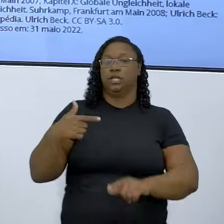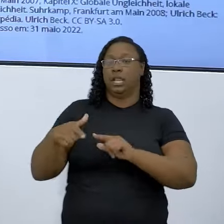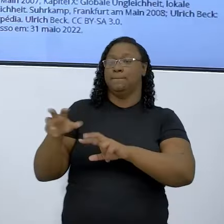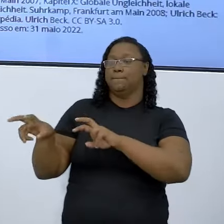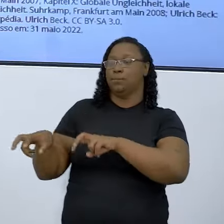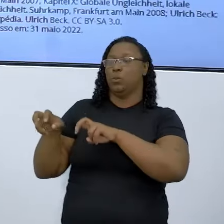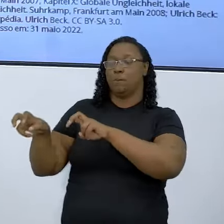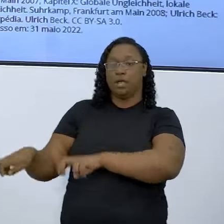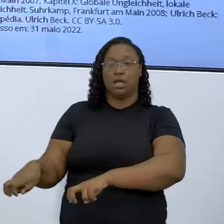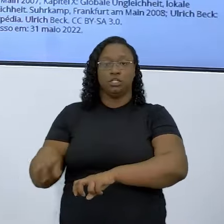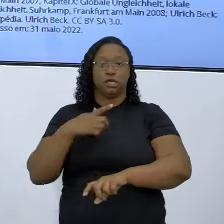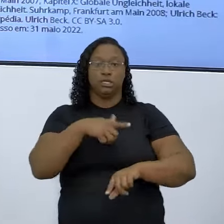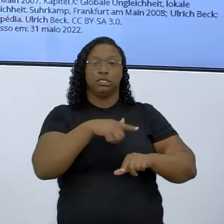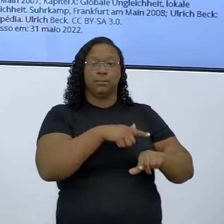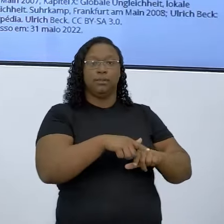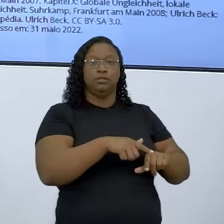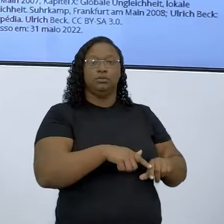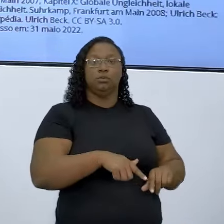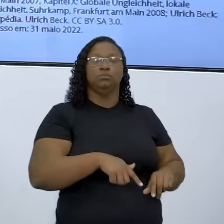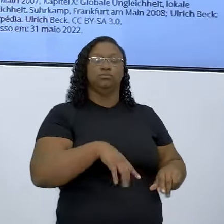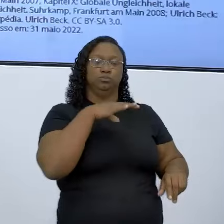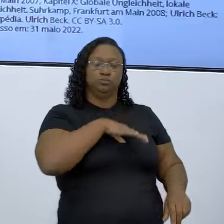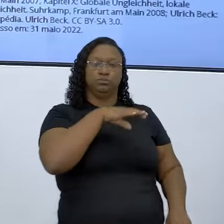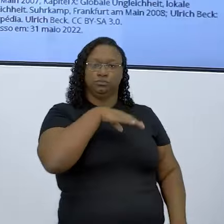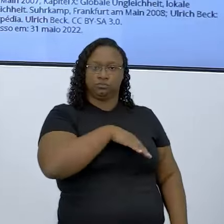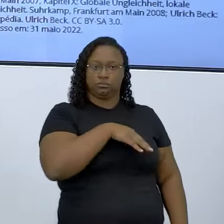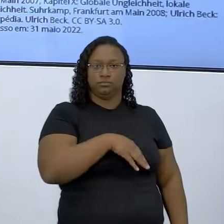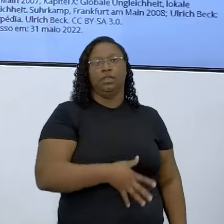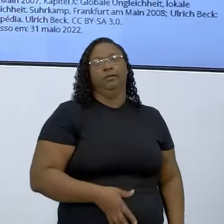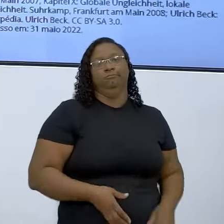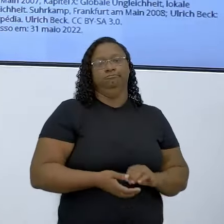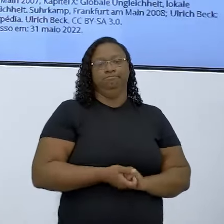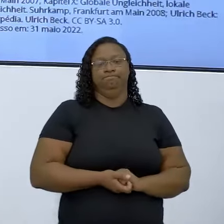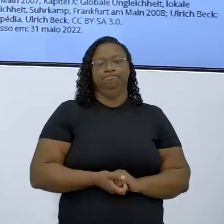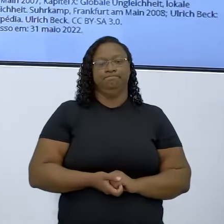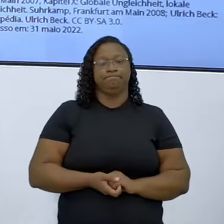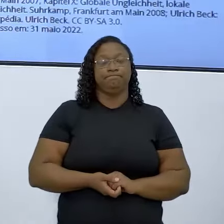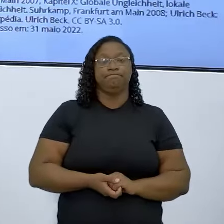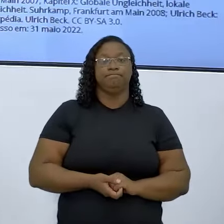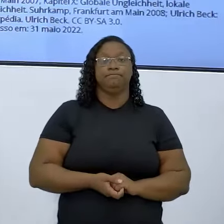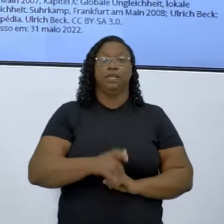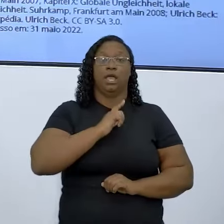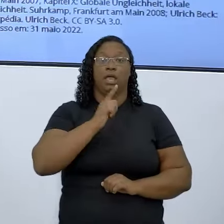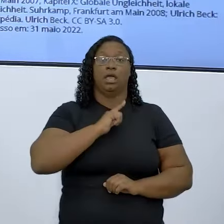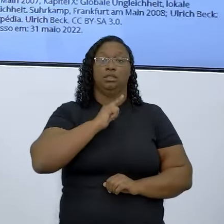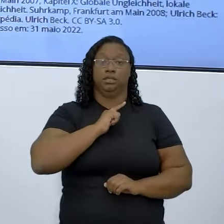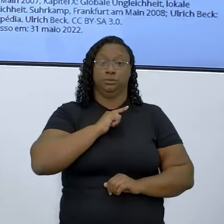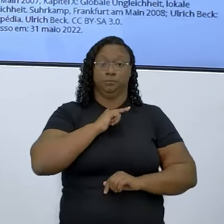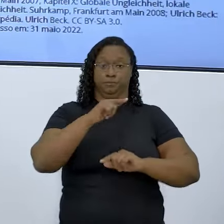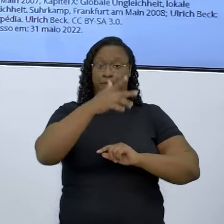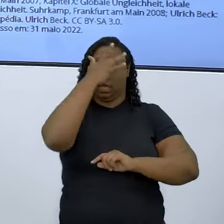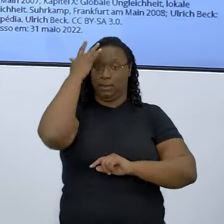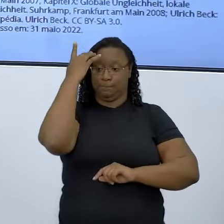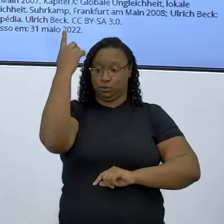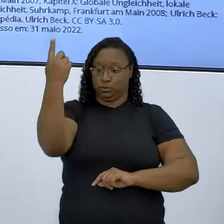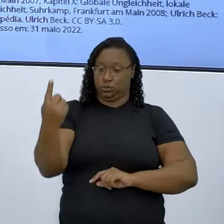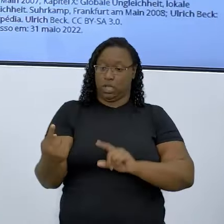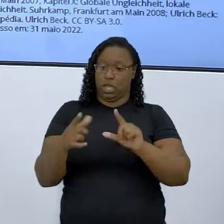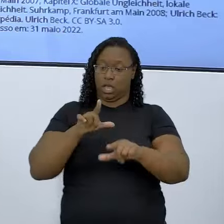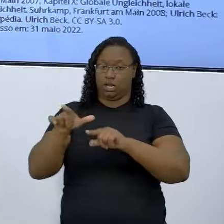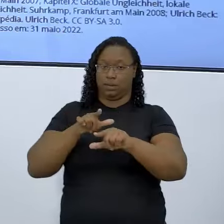eu tô simplificando muito demais, tá? Que isso fique muito claro. E aí, o que acontece? Você tem o proletário, que é o trabalhador, e ele dizia